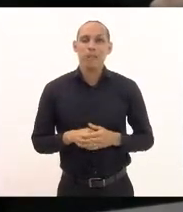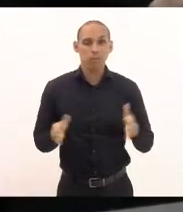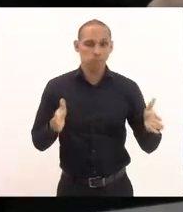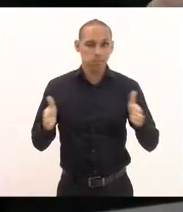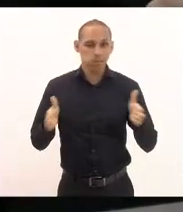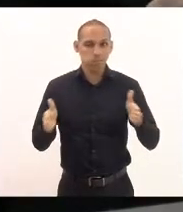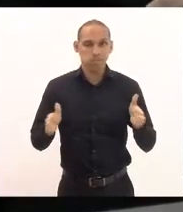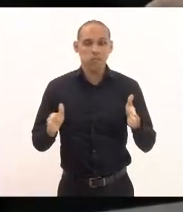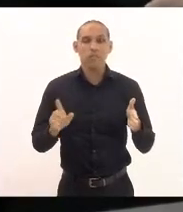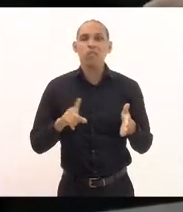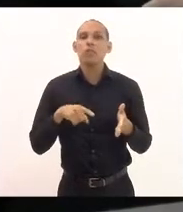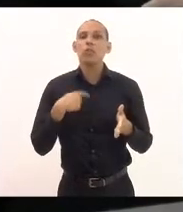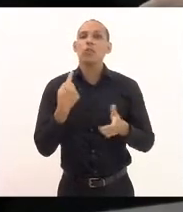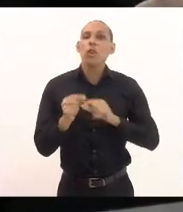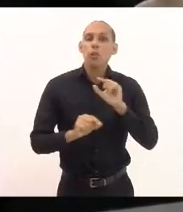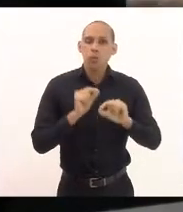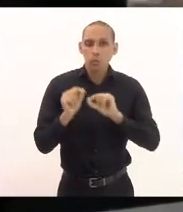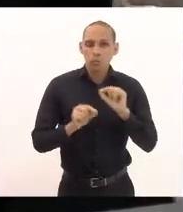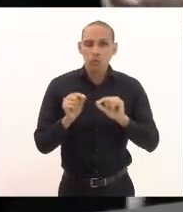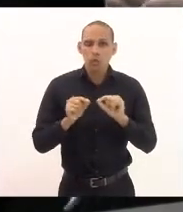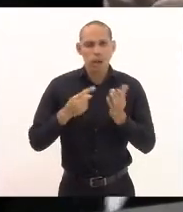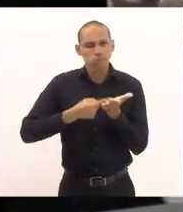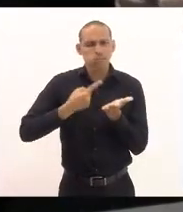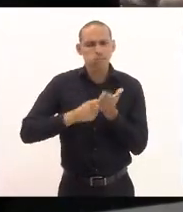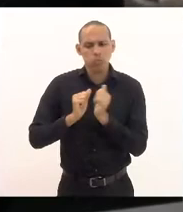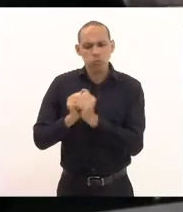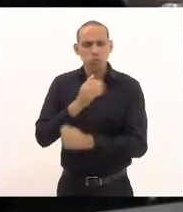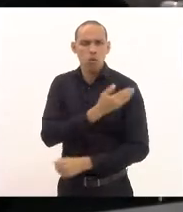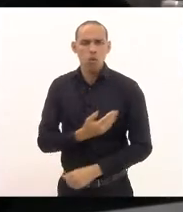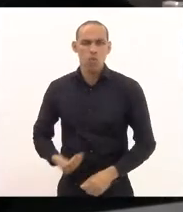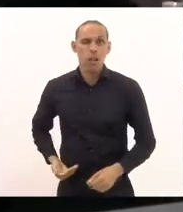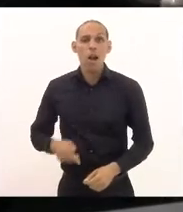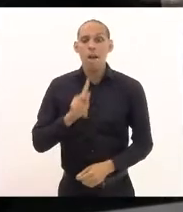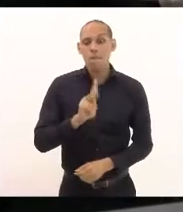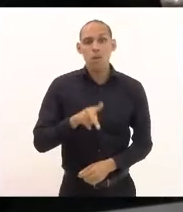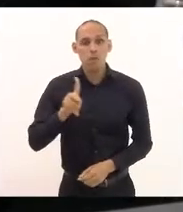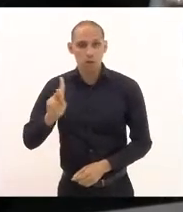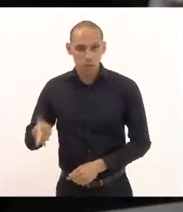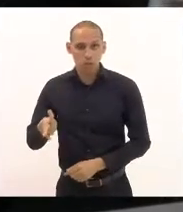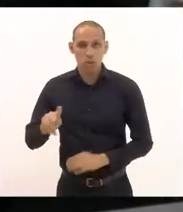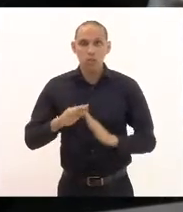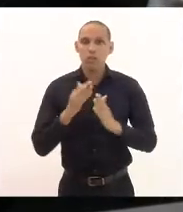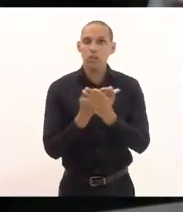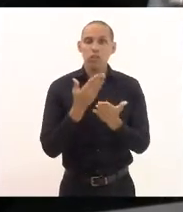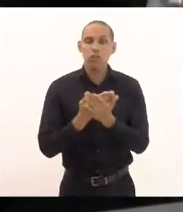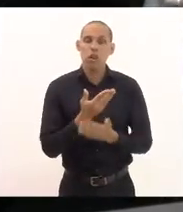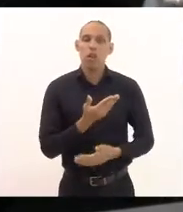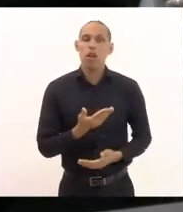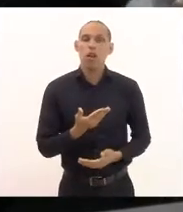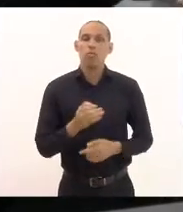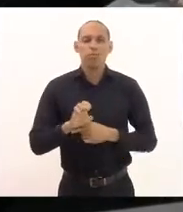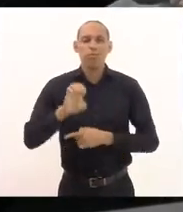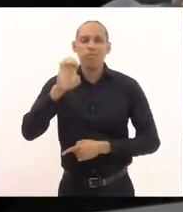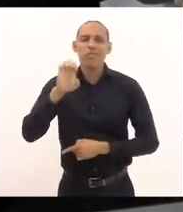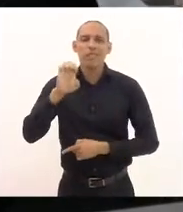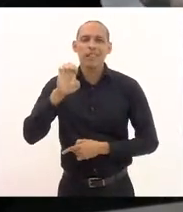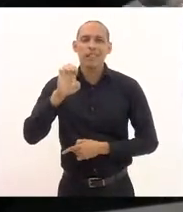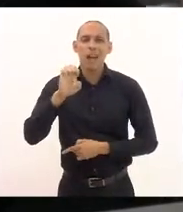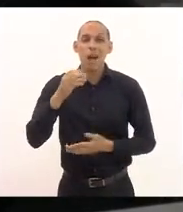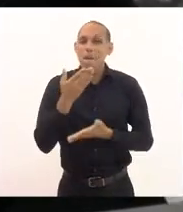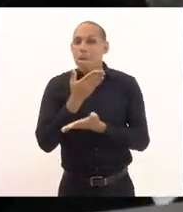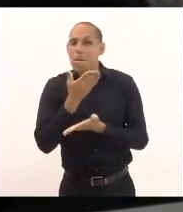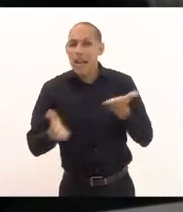governo o compromisso de que, nesse intervalo de tempo, os professores das escolas estaduais não percam as suas lotações de